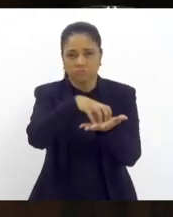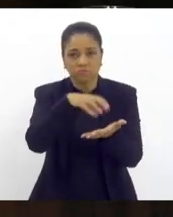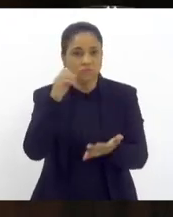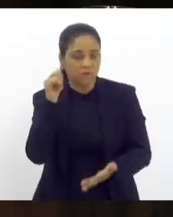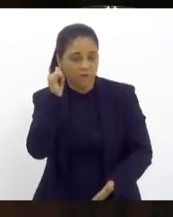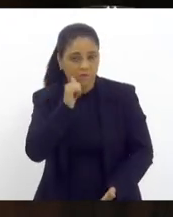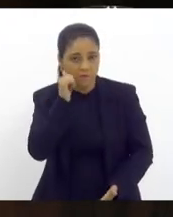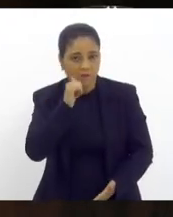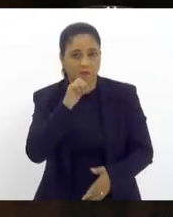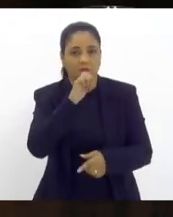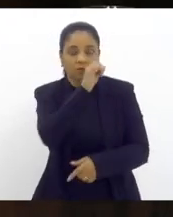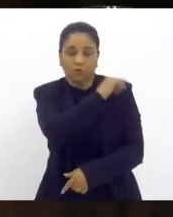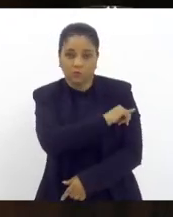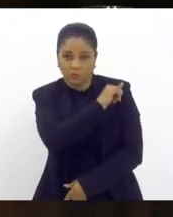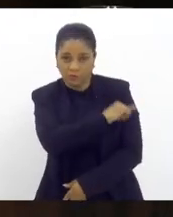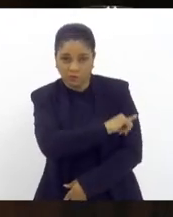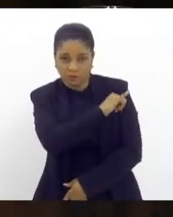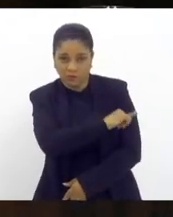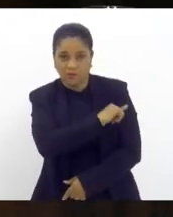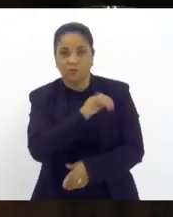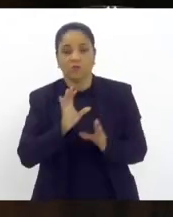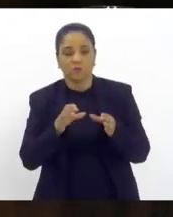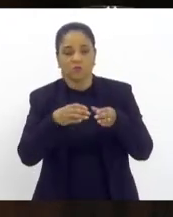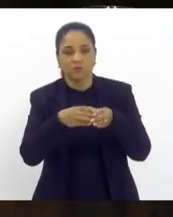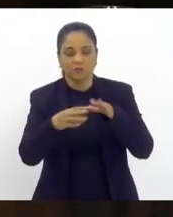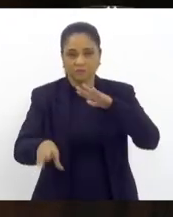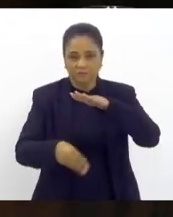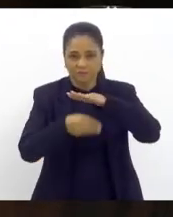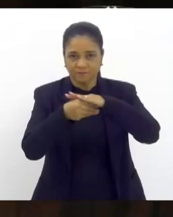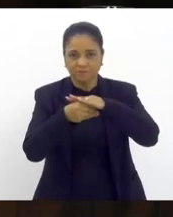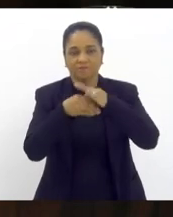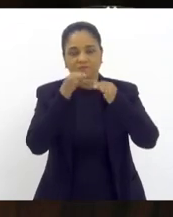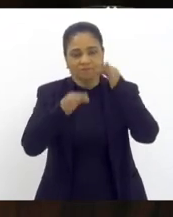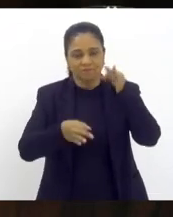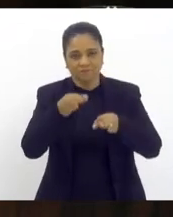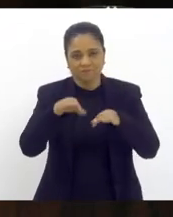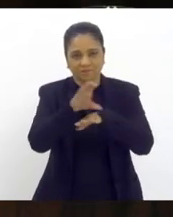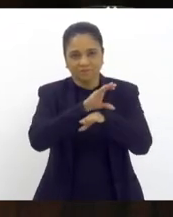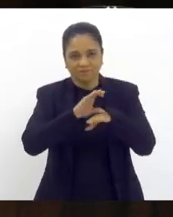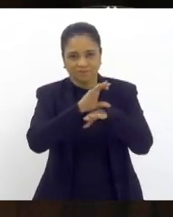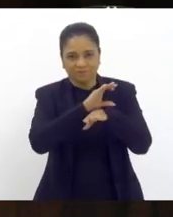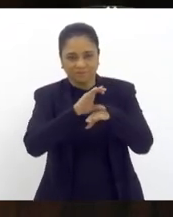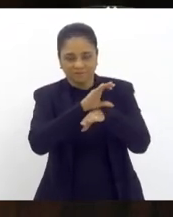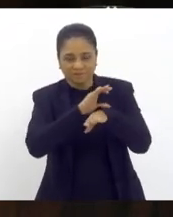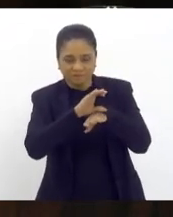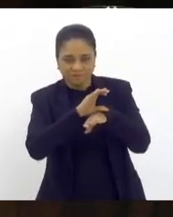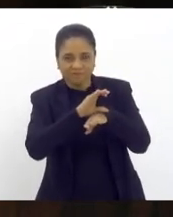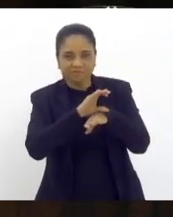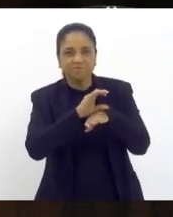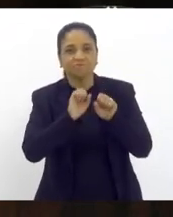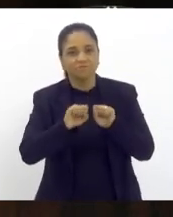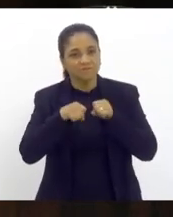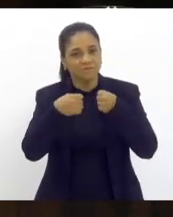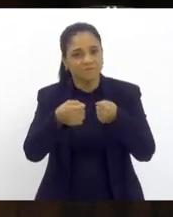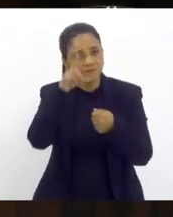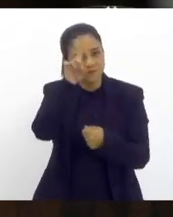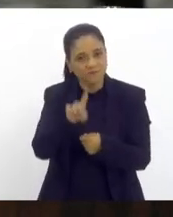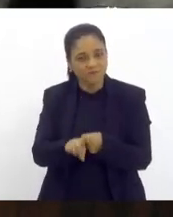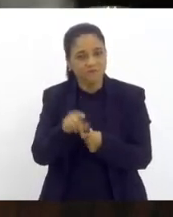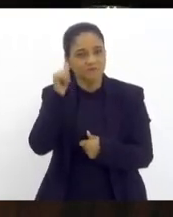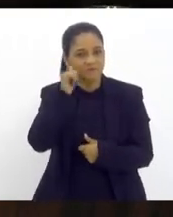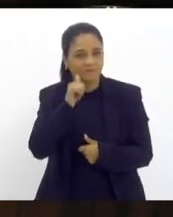Rio de Janeiro. Parecer das comissões de Constituição e Justiça, pela juridicidade, de defesa dos direitos da